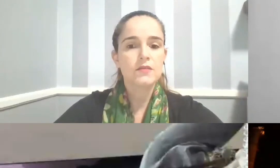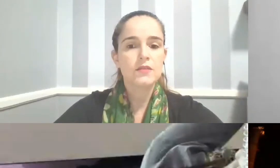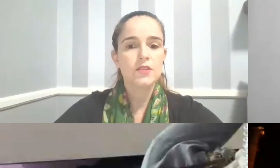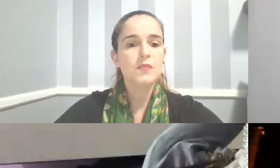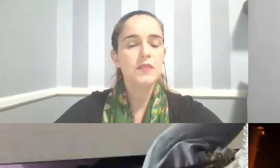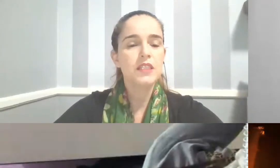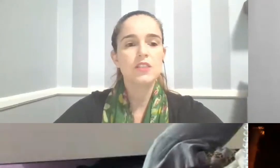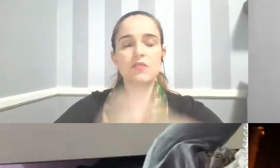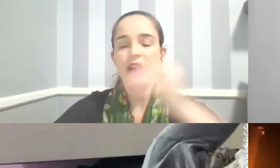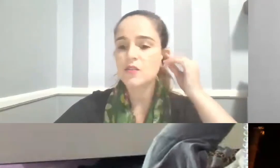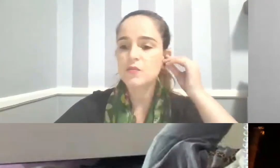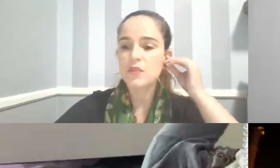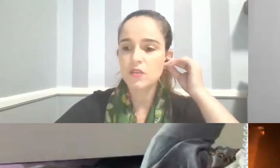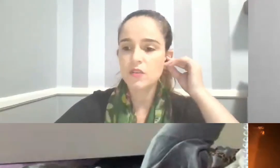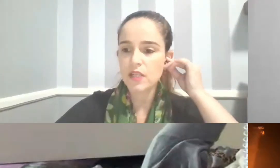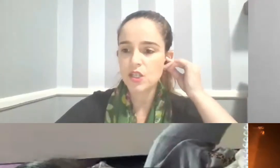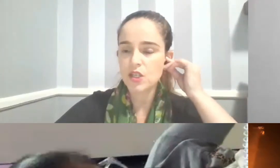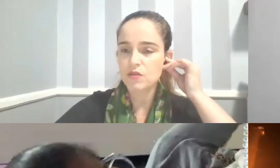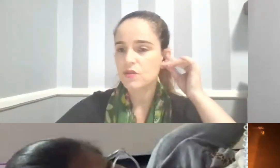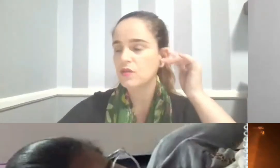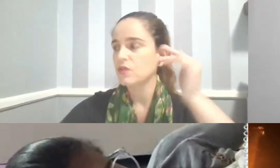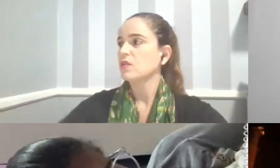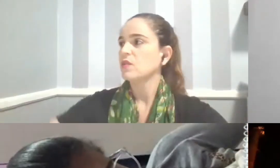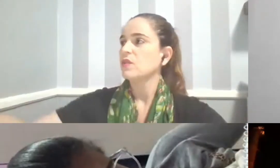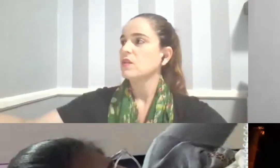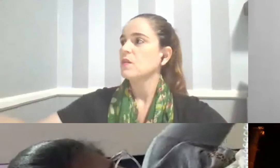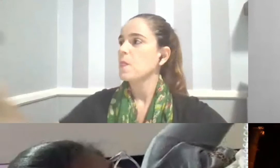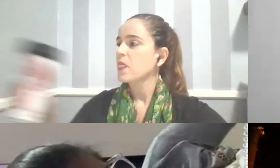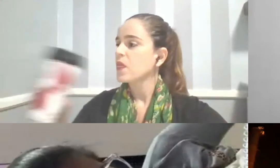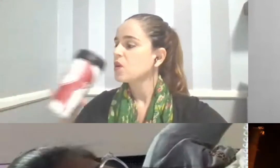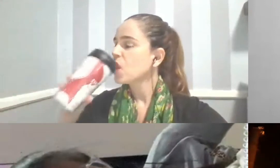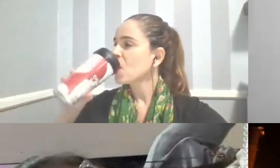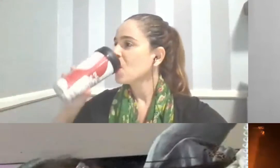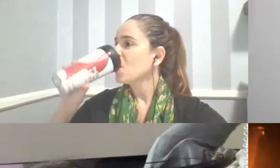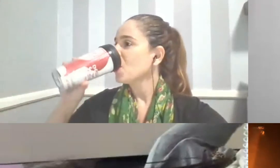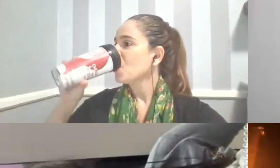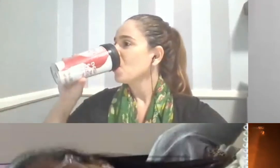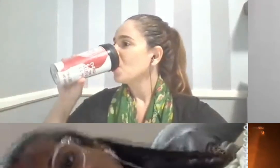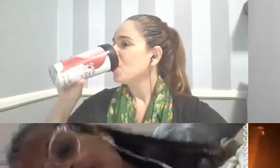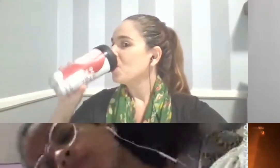Entenderam? Inclinar. As meninas estão falando, os meninos estão quietinhos. Entendemos.